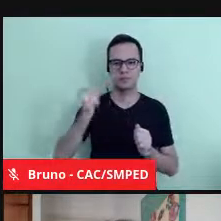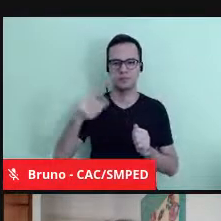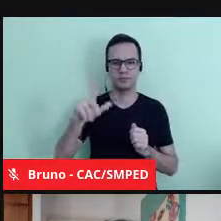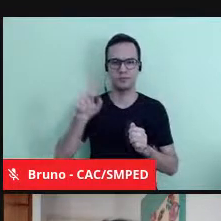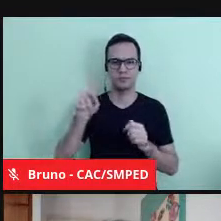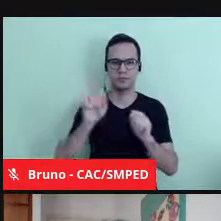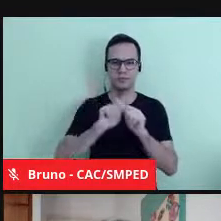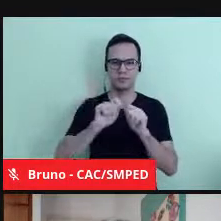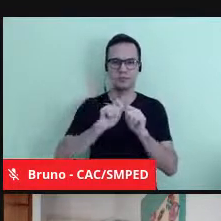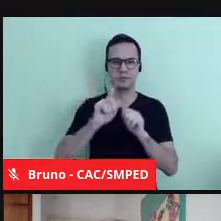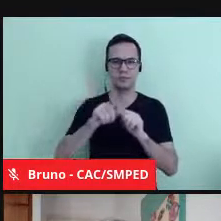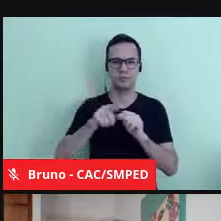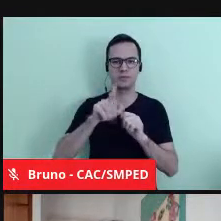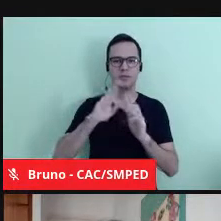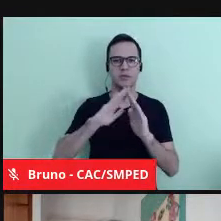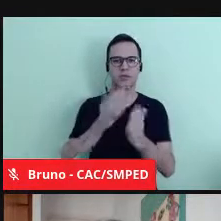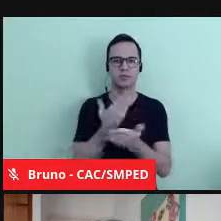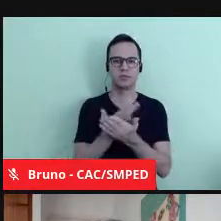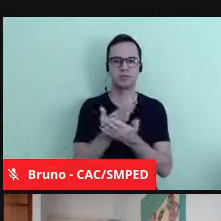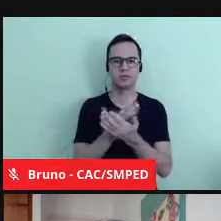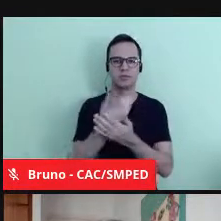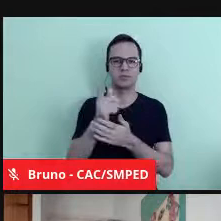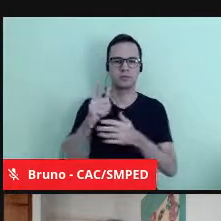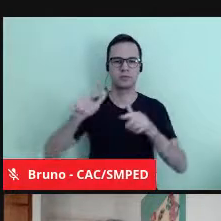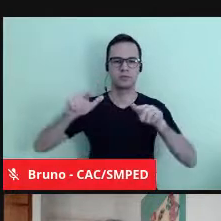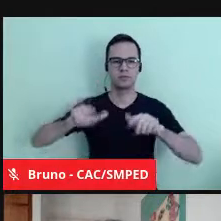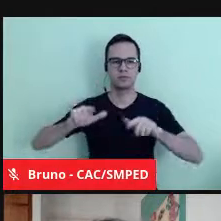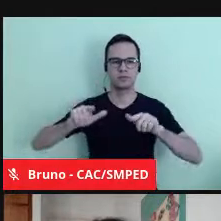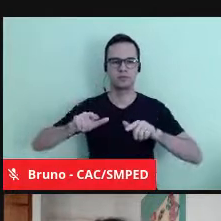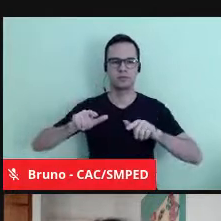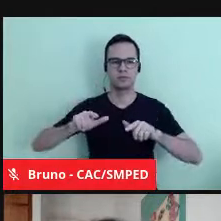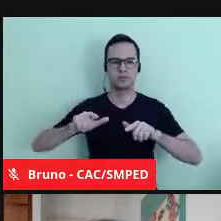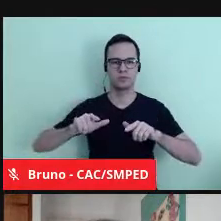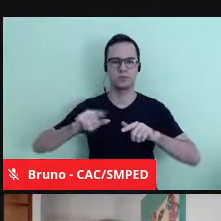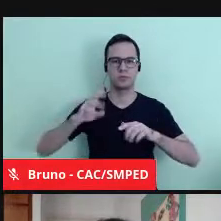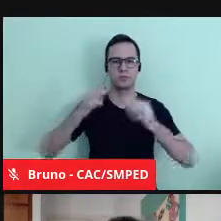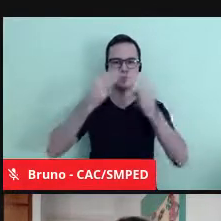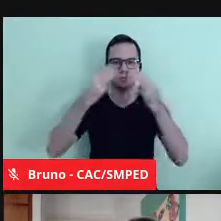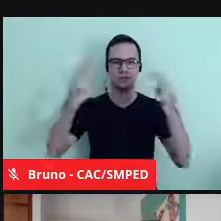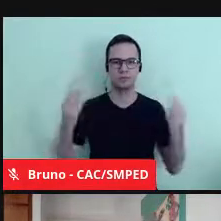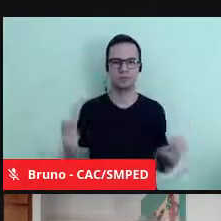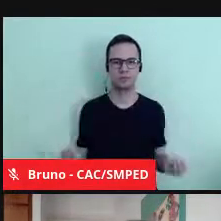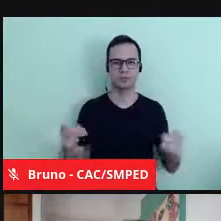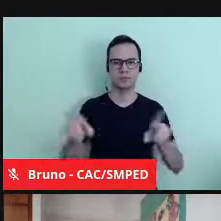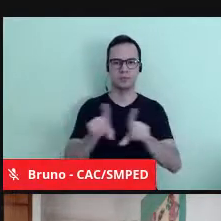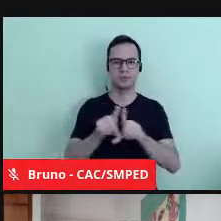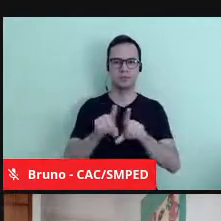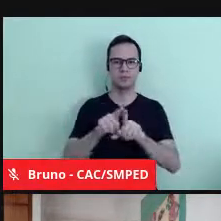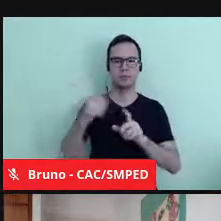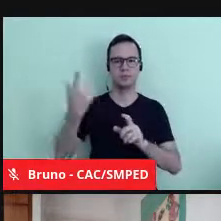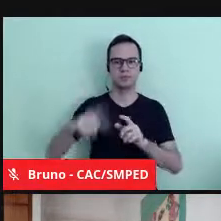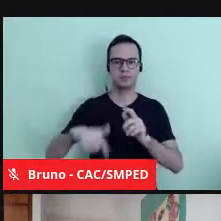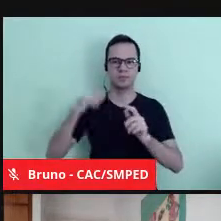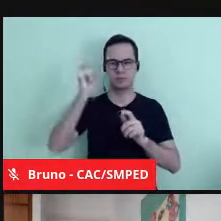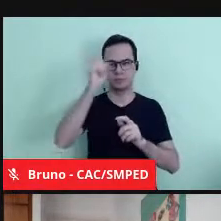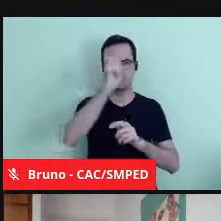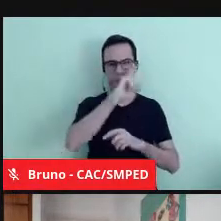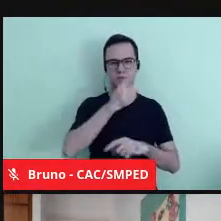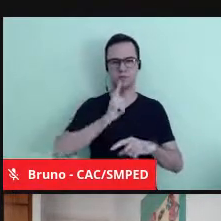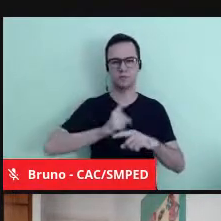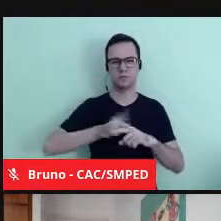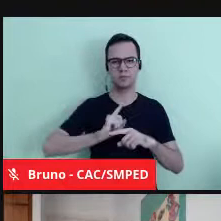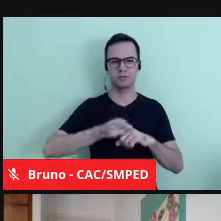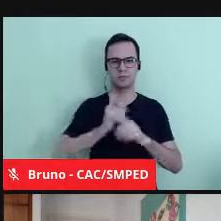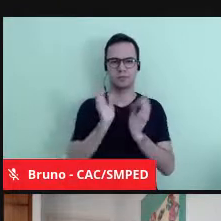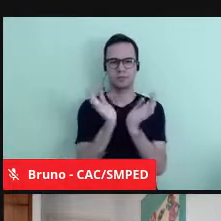uma escola que é a João Kopke, que fica ali no território do museu também. Aí aqui um outro desafio, né, porque aqui é um